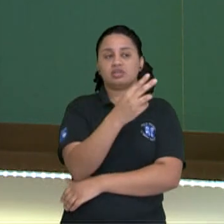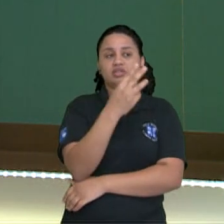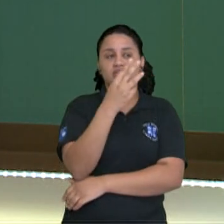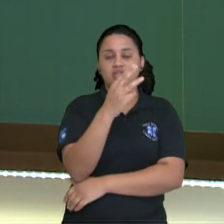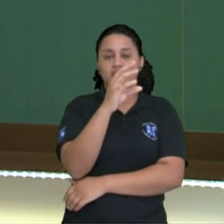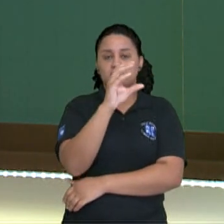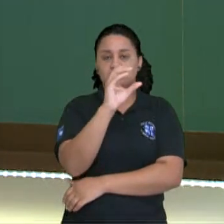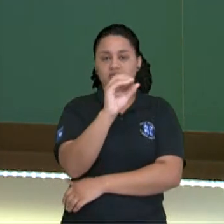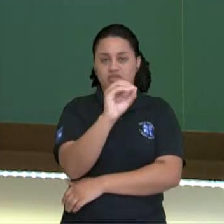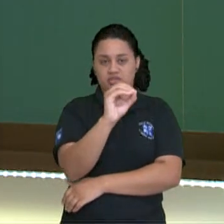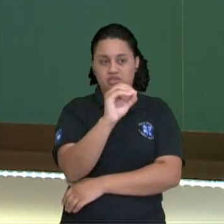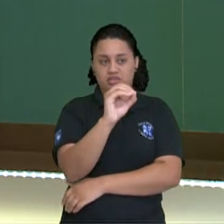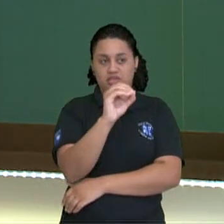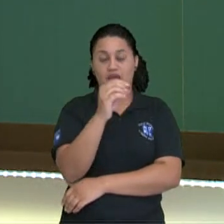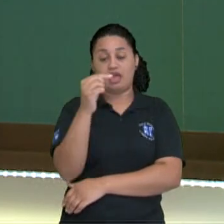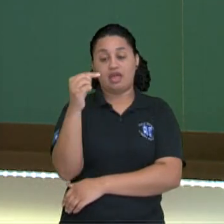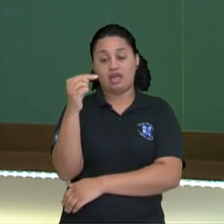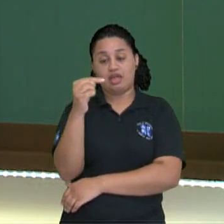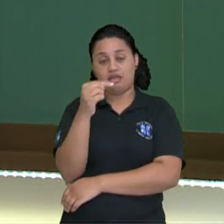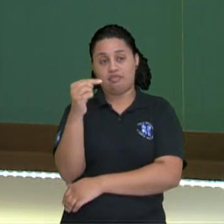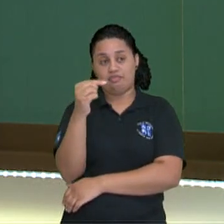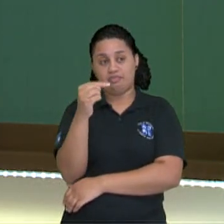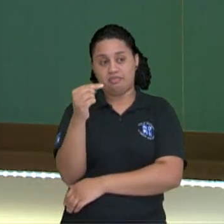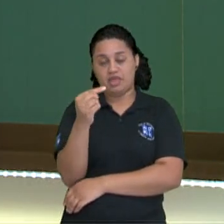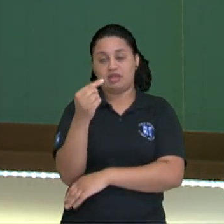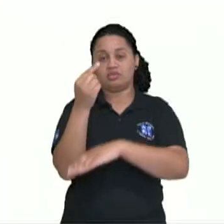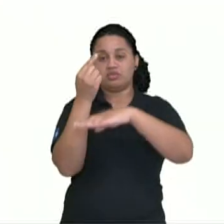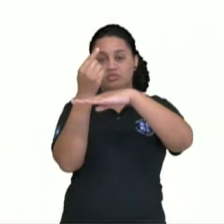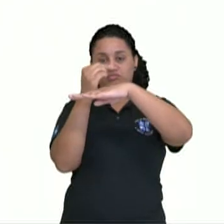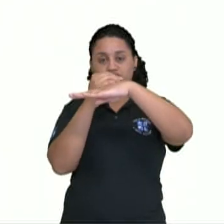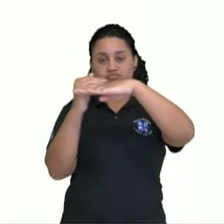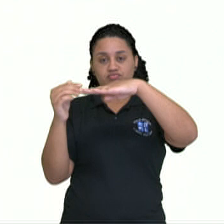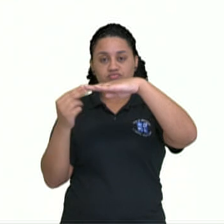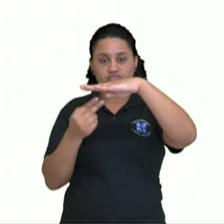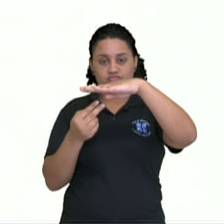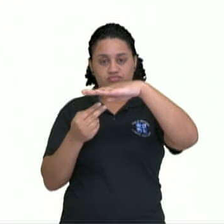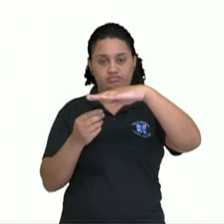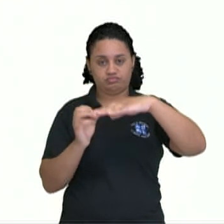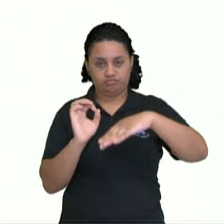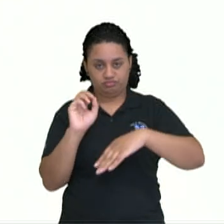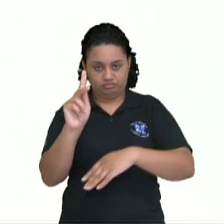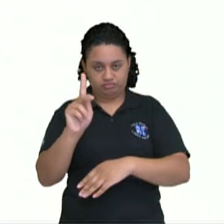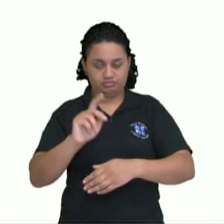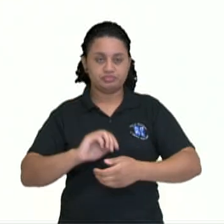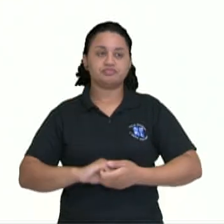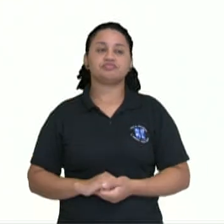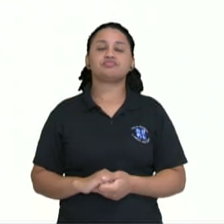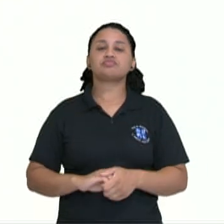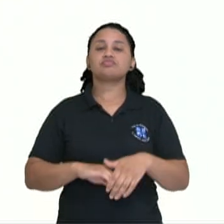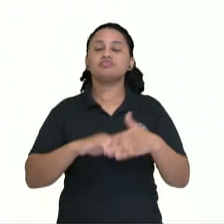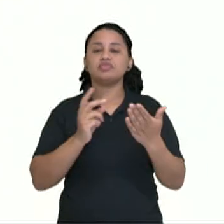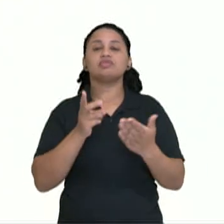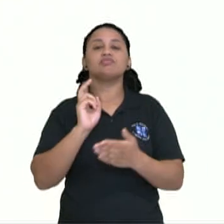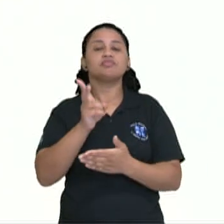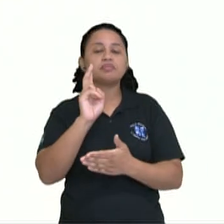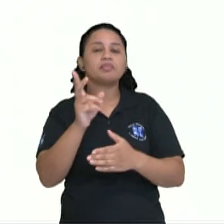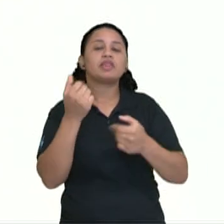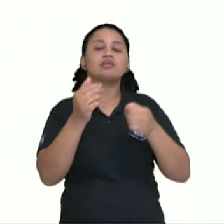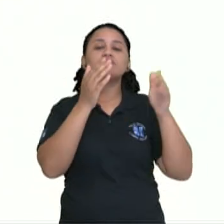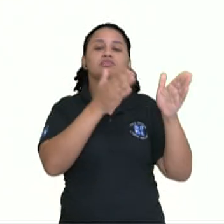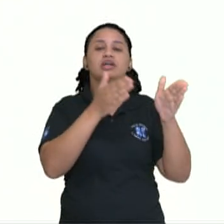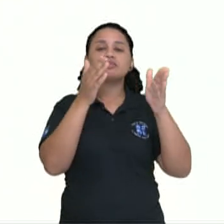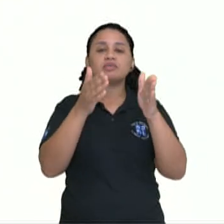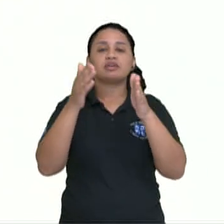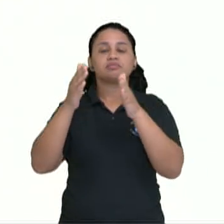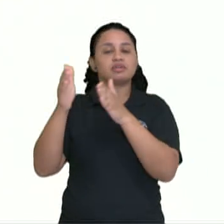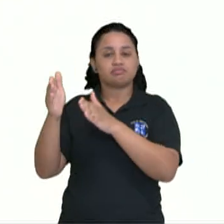ser menos o seno de 30, que é menos meio, ok? Então, sempre seguindo a mesma